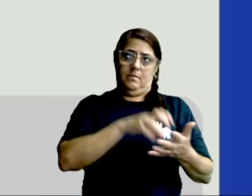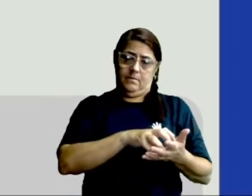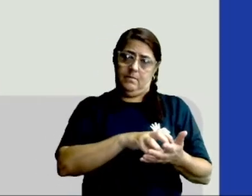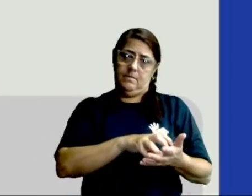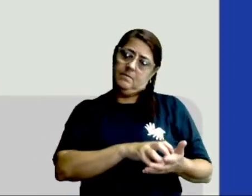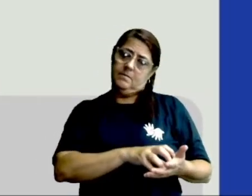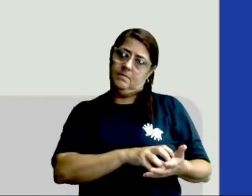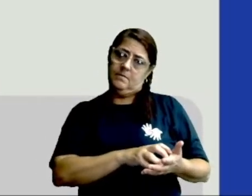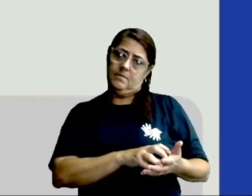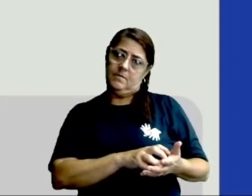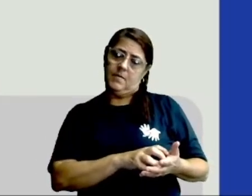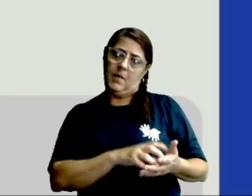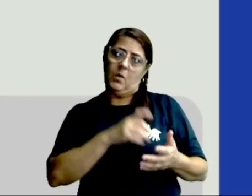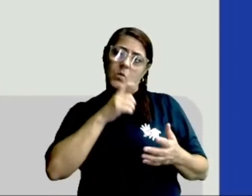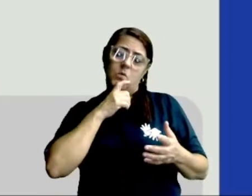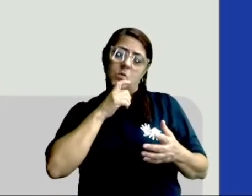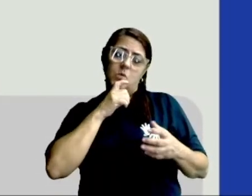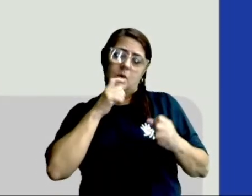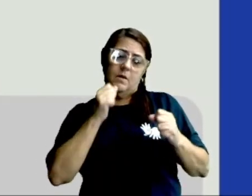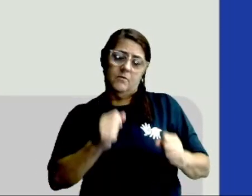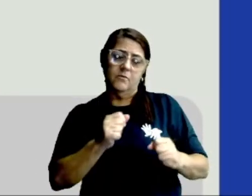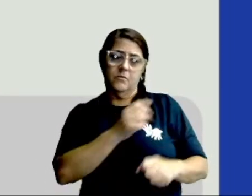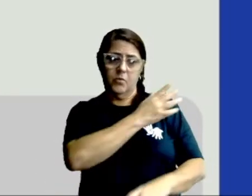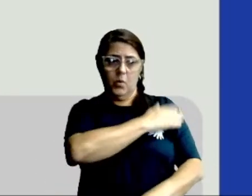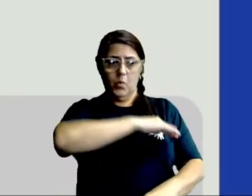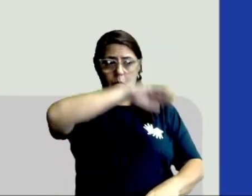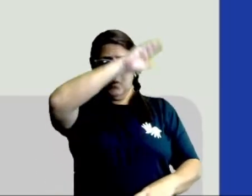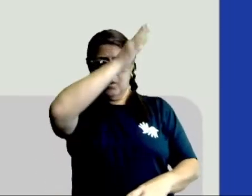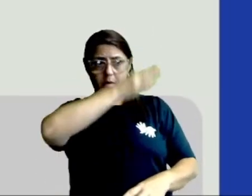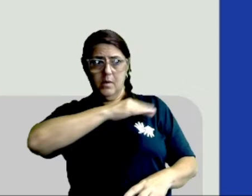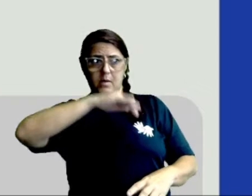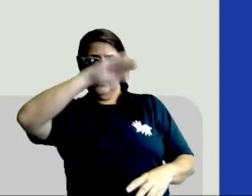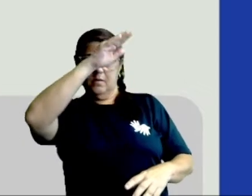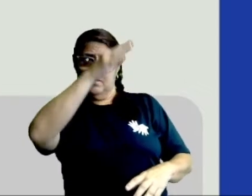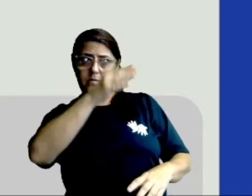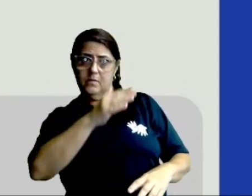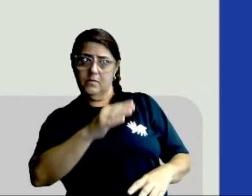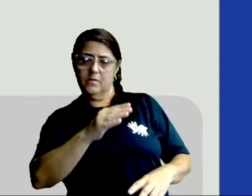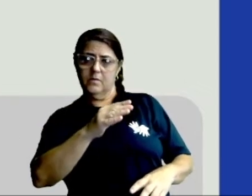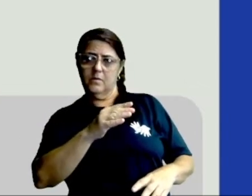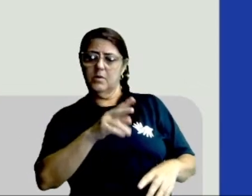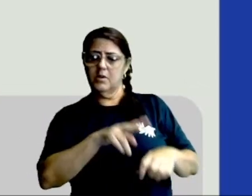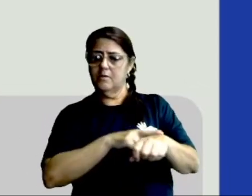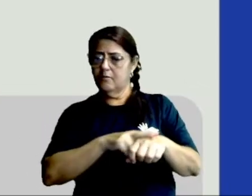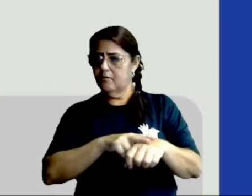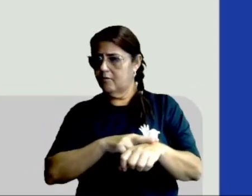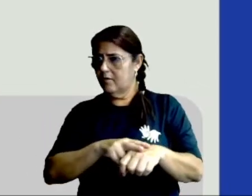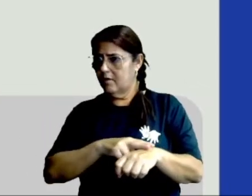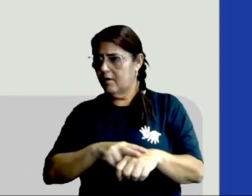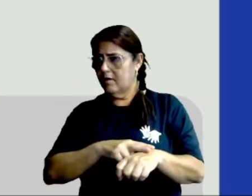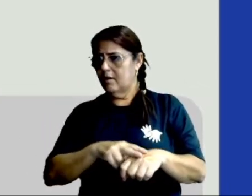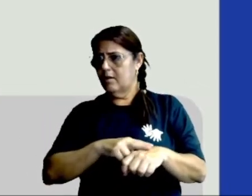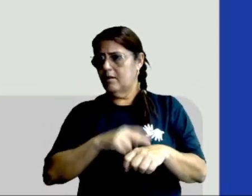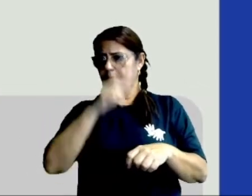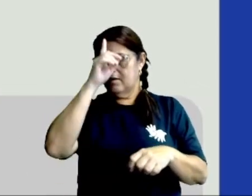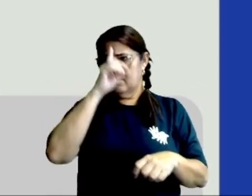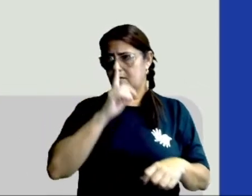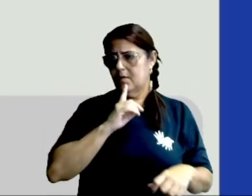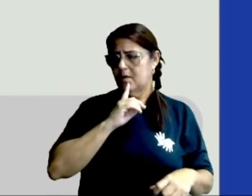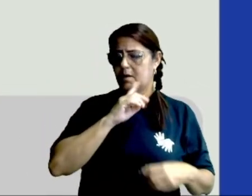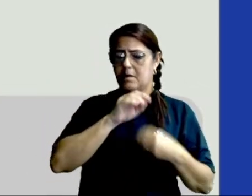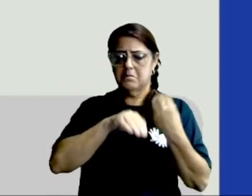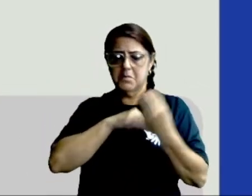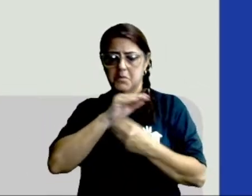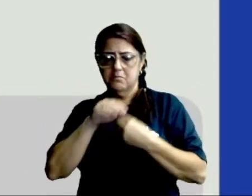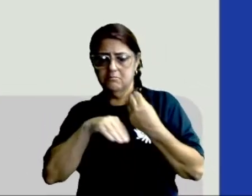Você tem clima semiárido e o clima de montanhas, né, que é essa área que está mais com listrado verde e com verde e amarelo, né, e o